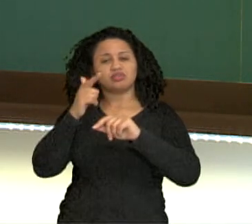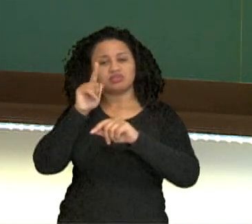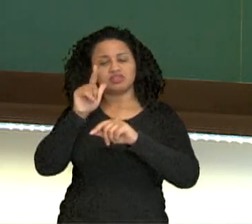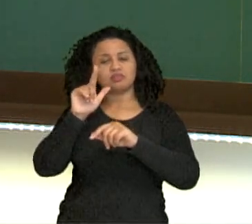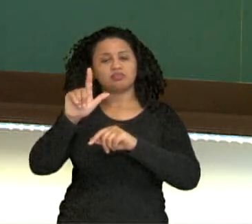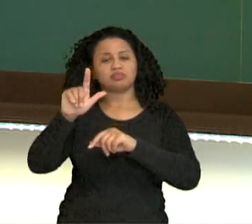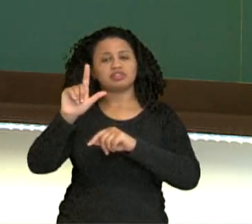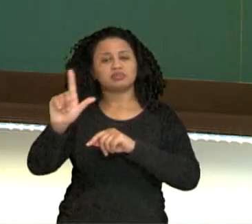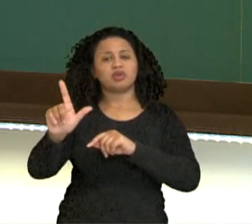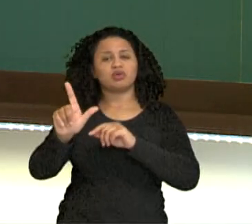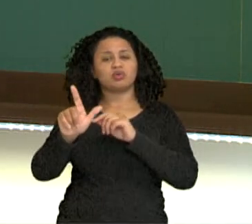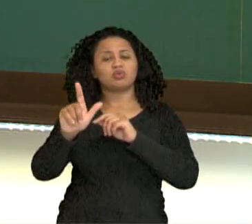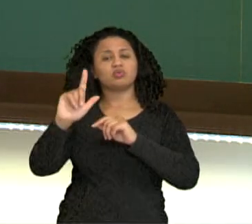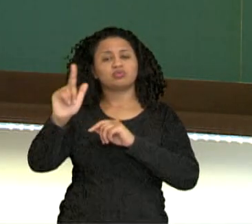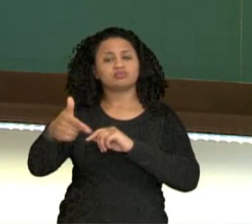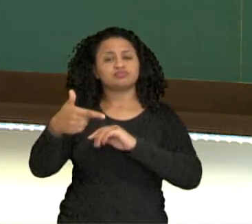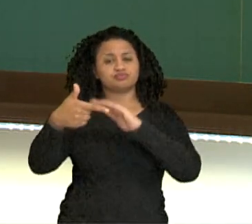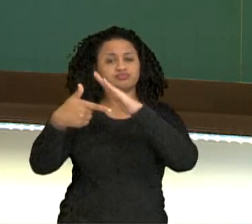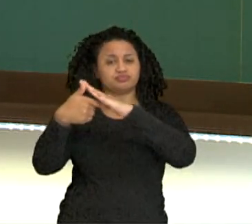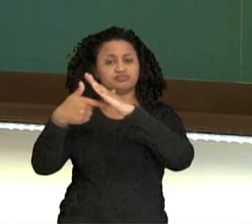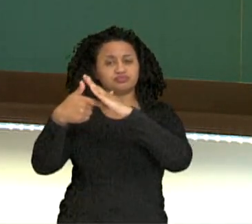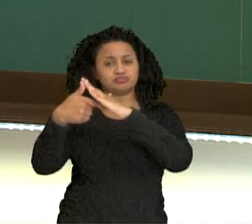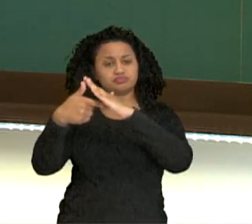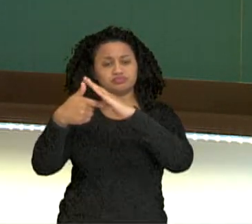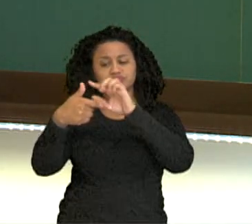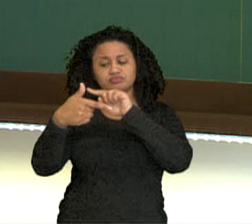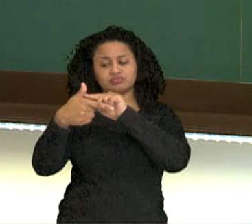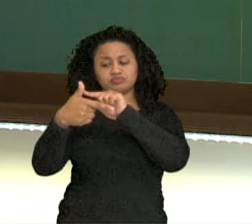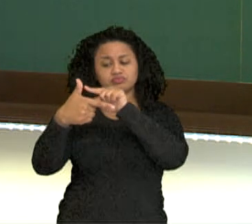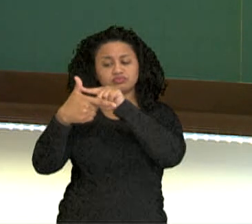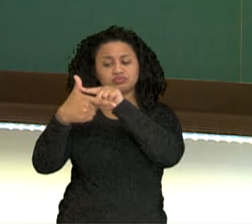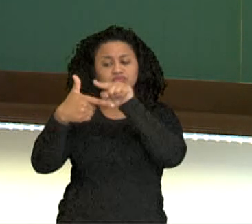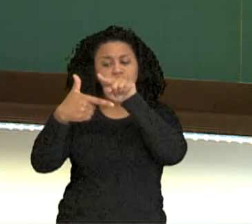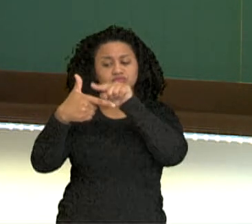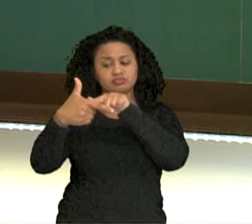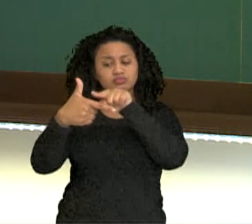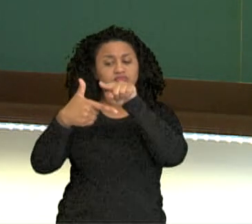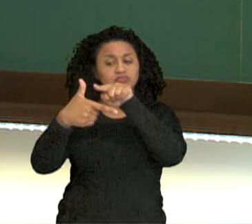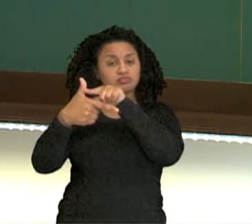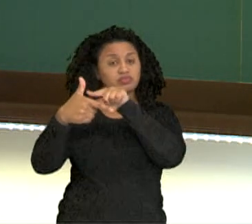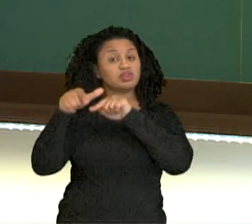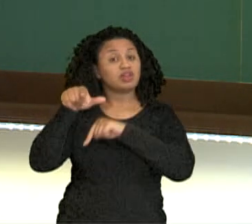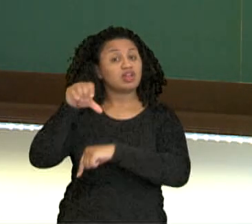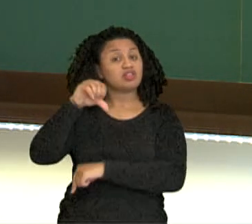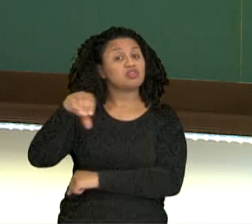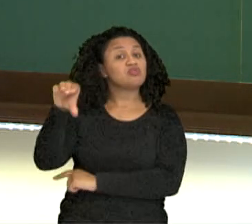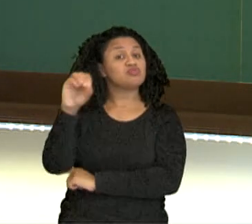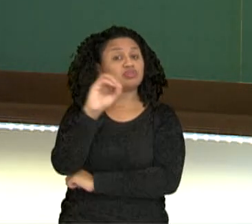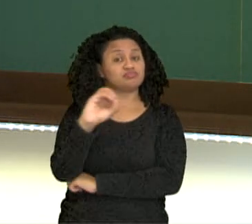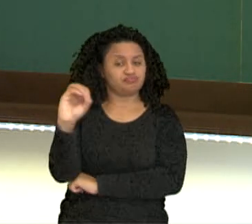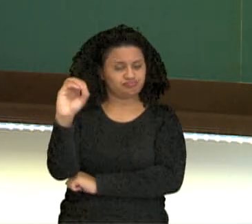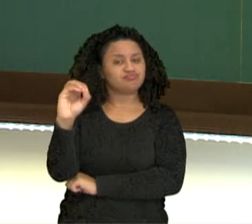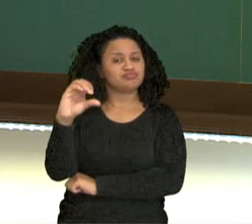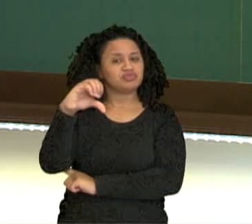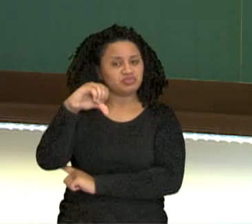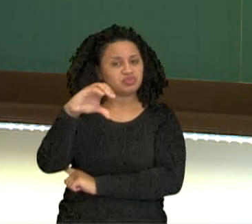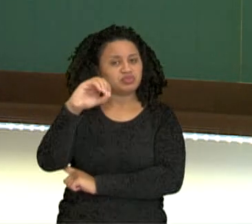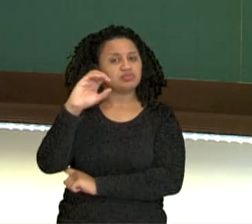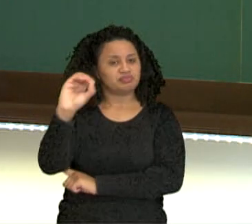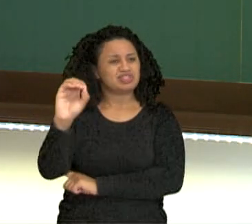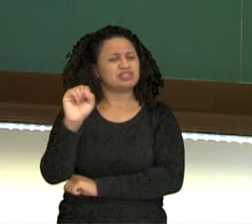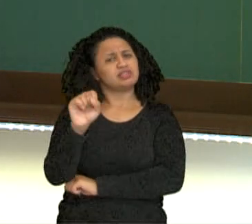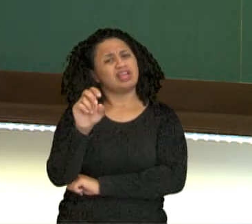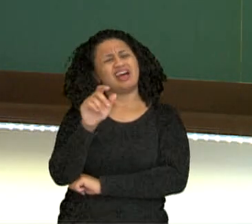embaixo da escada, esse ângulo aqui, ó, que é um quadradinho, ele mede 90 graus. Então, se você não